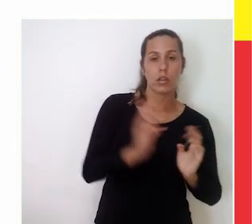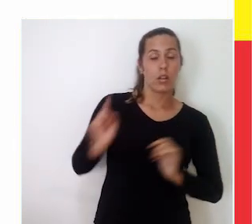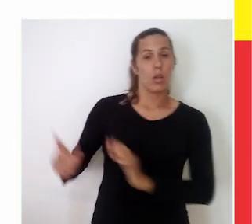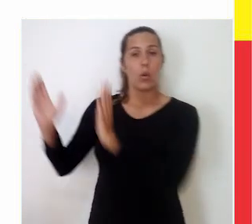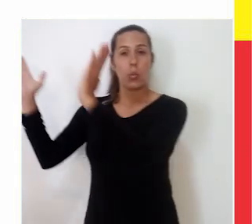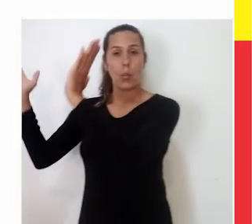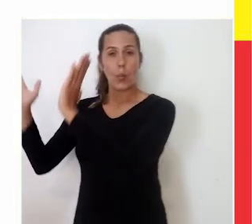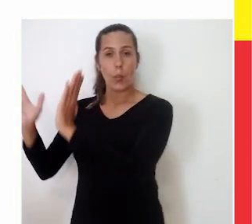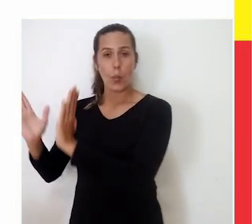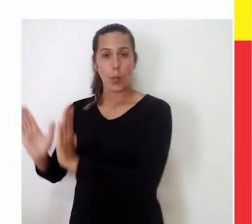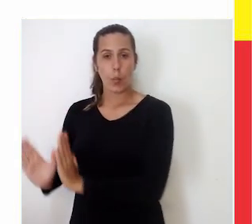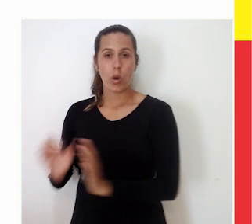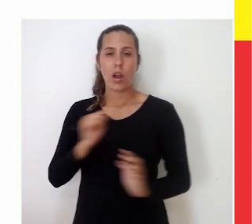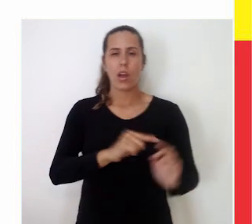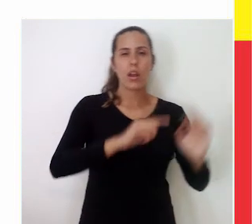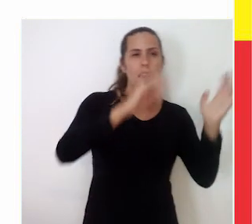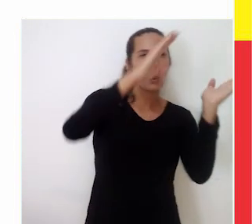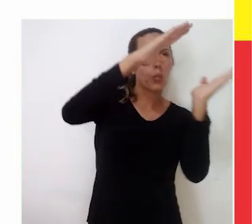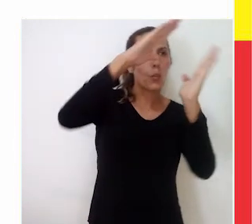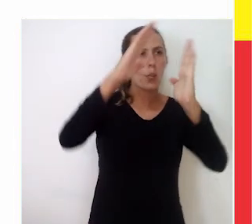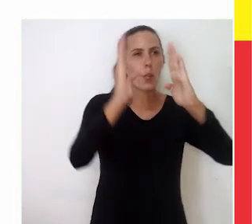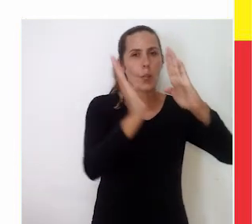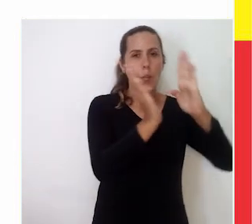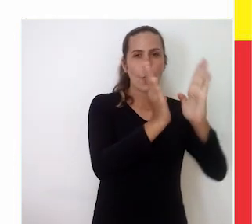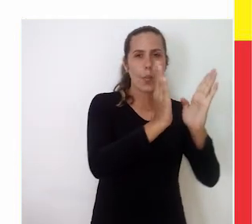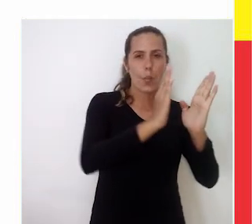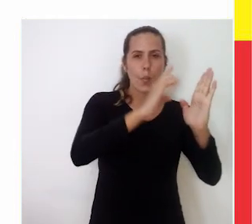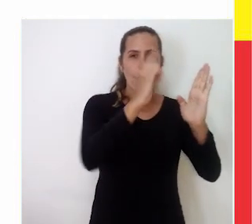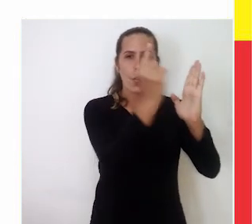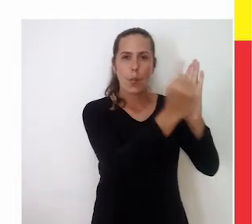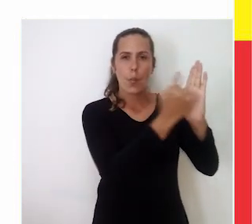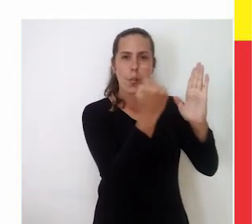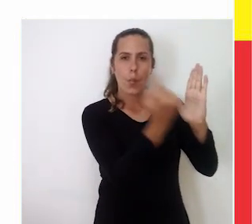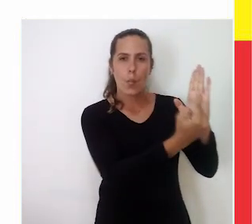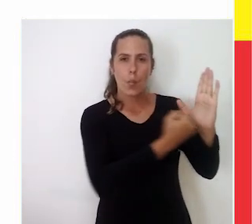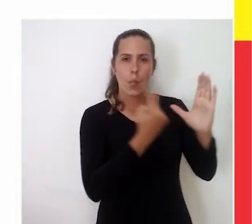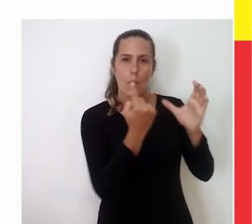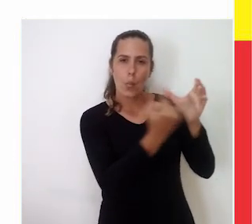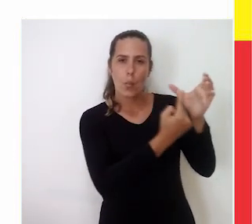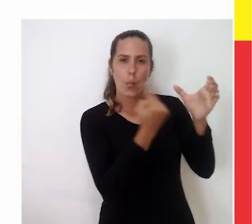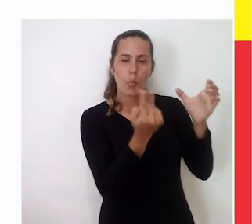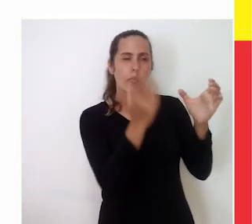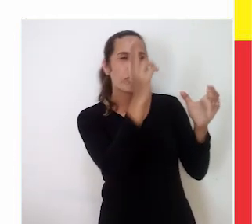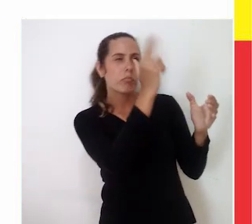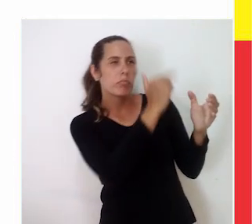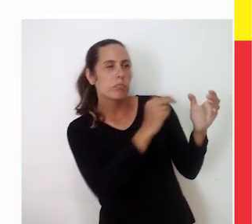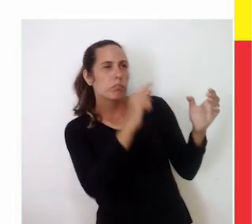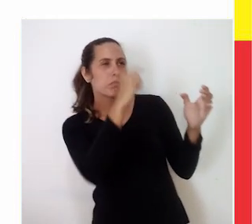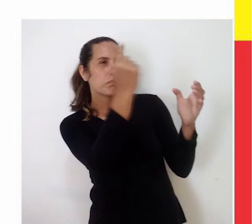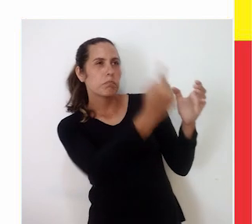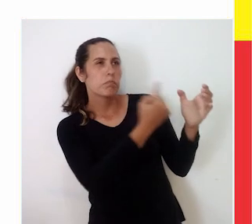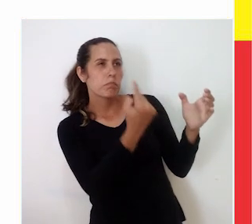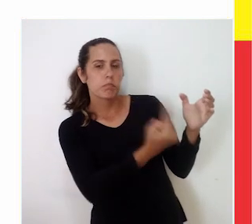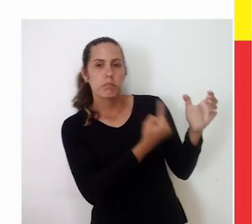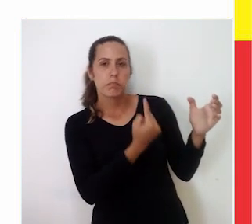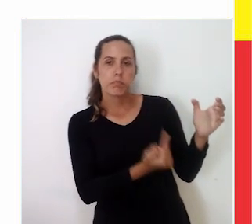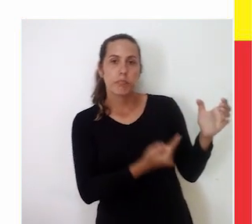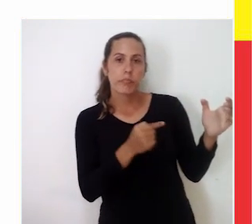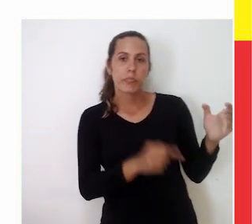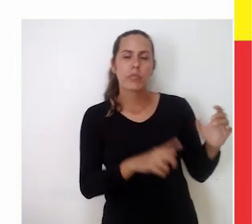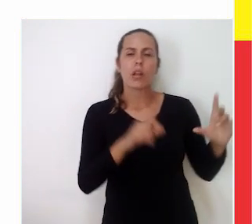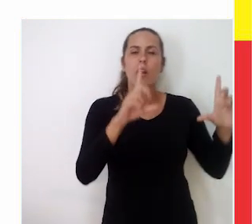torcido, espiral. E ele tem uma base, um centro de baixa